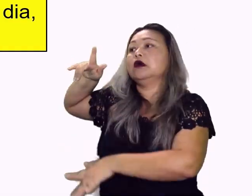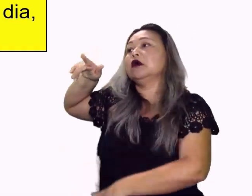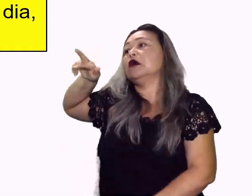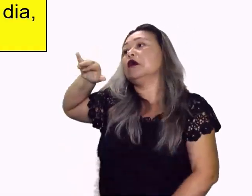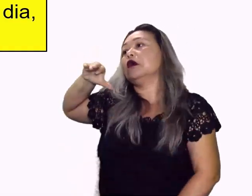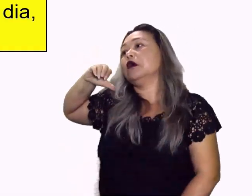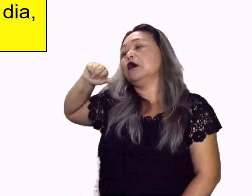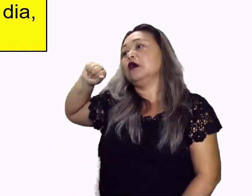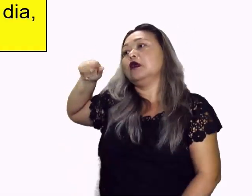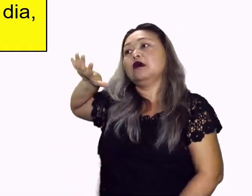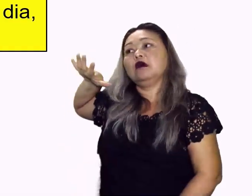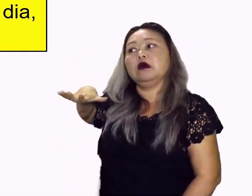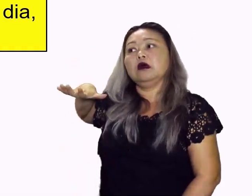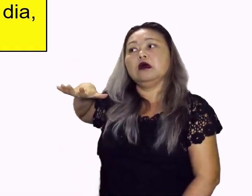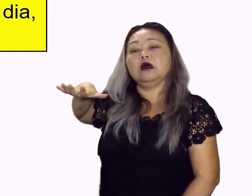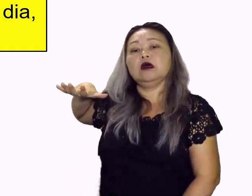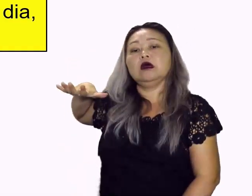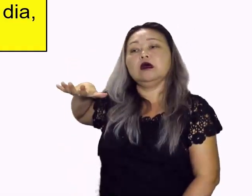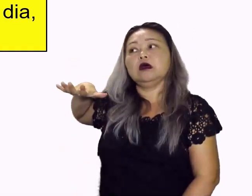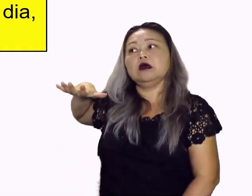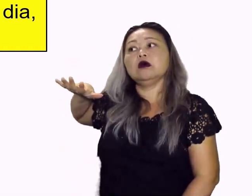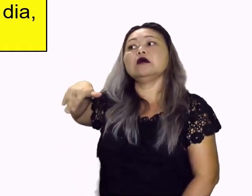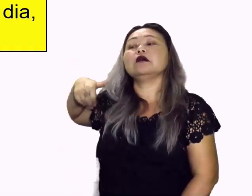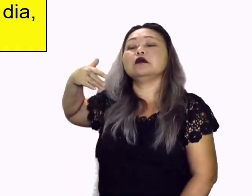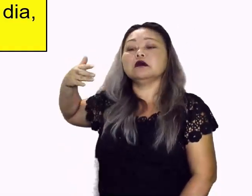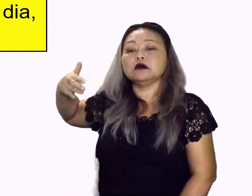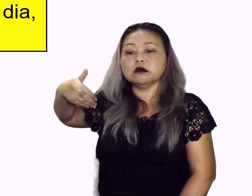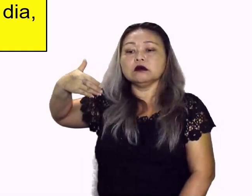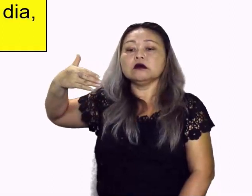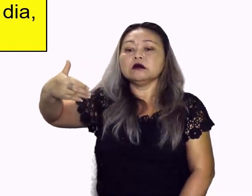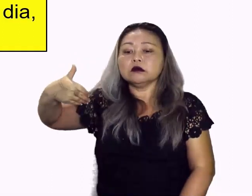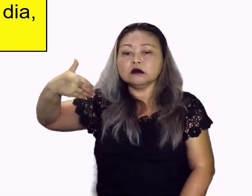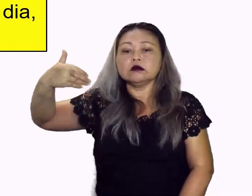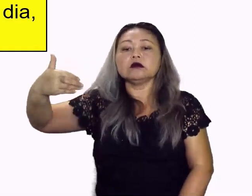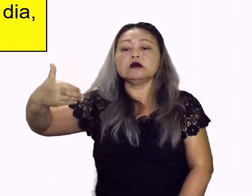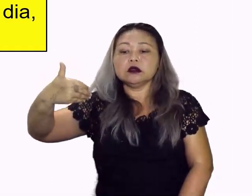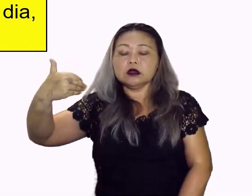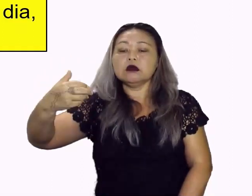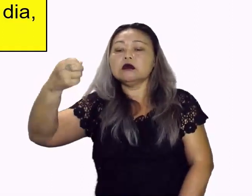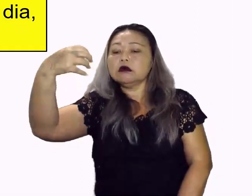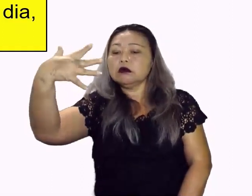Ele não ficou lá, tá? Ele continua dizendo o que é o mundo